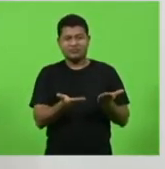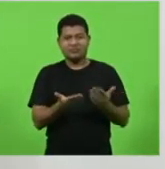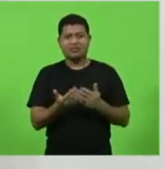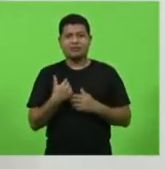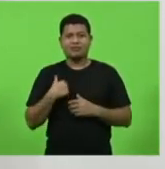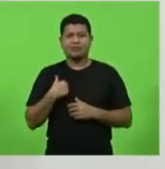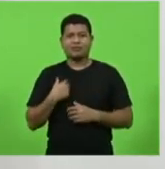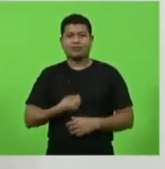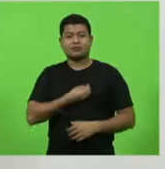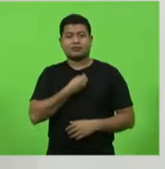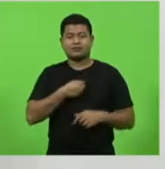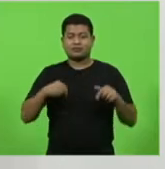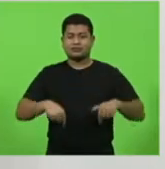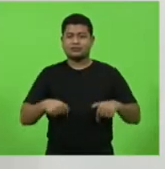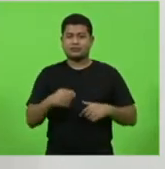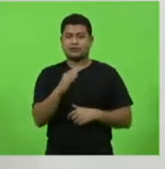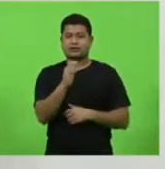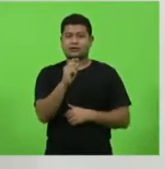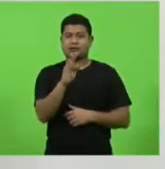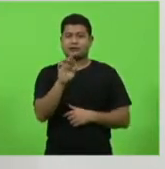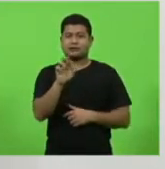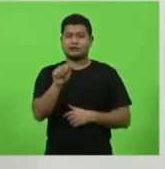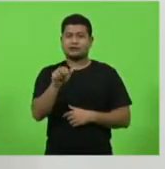aqui, ela traz muita esperança.